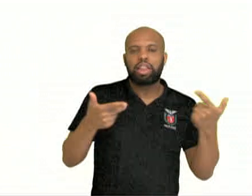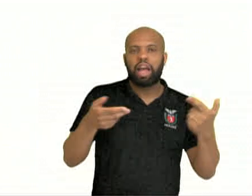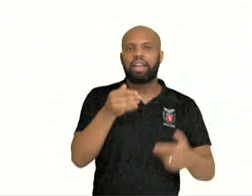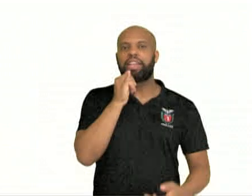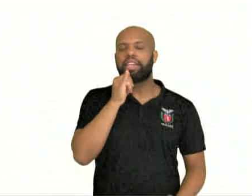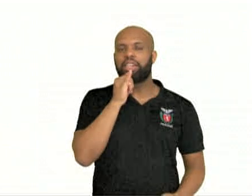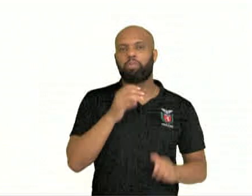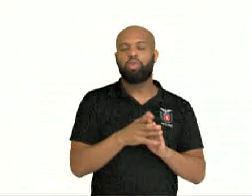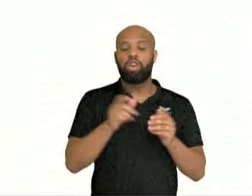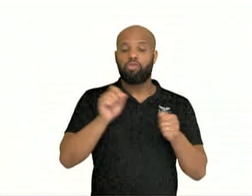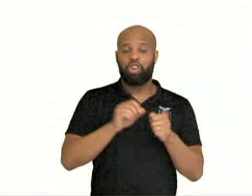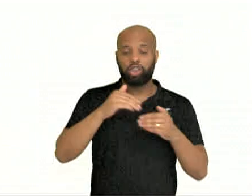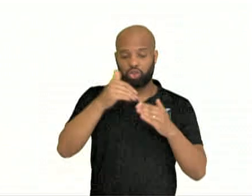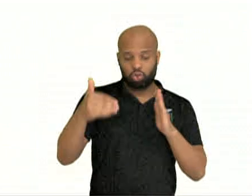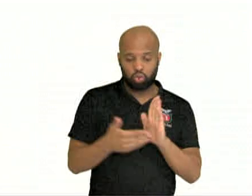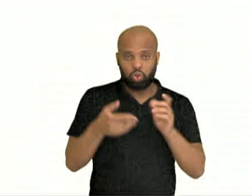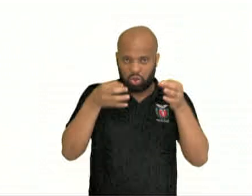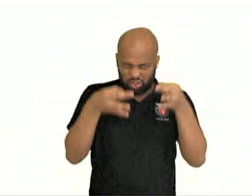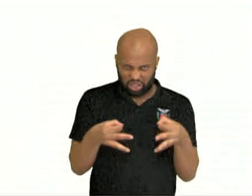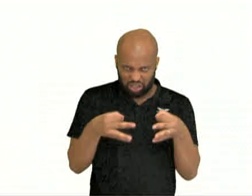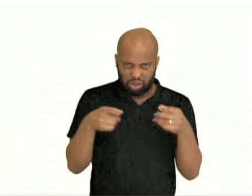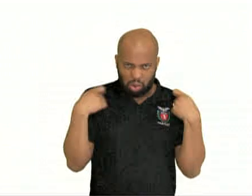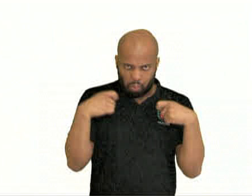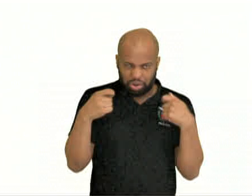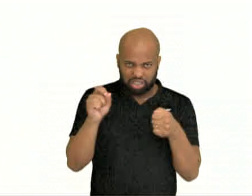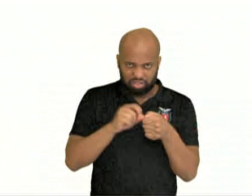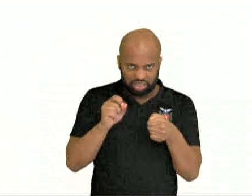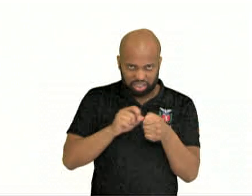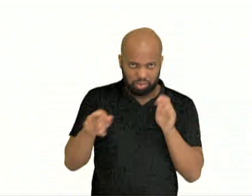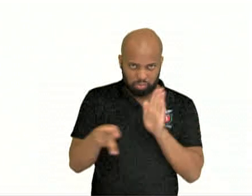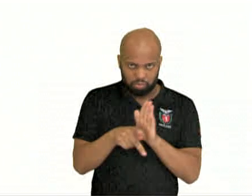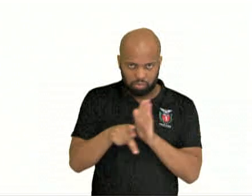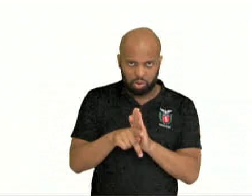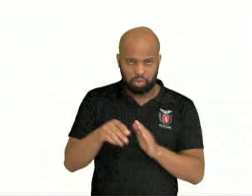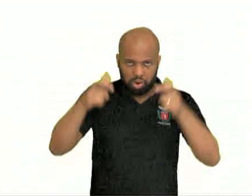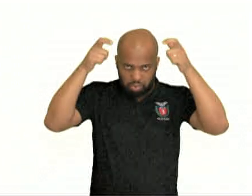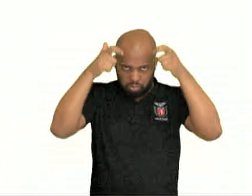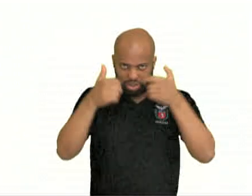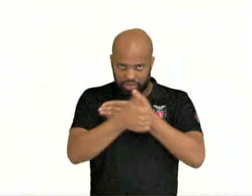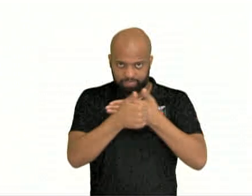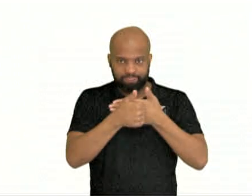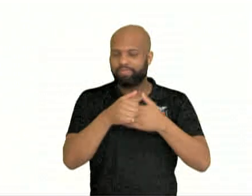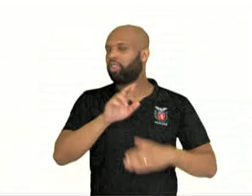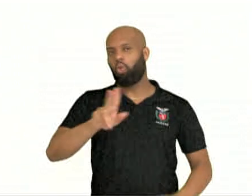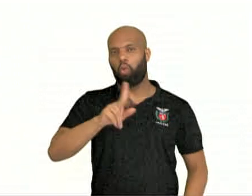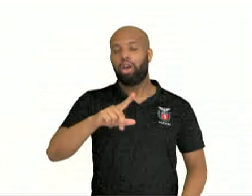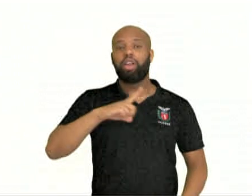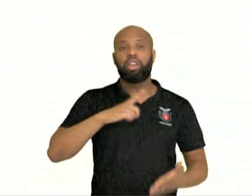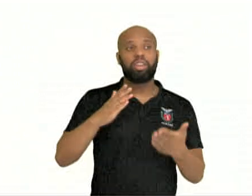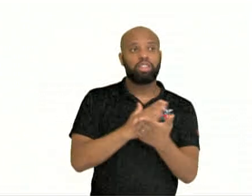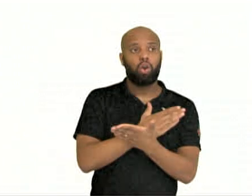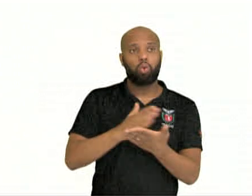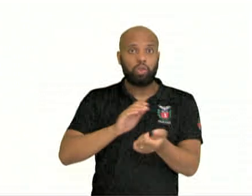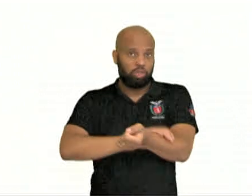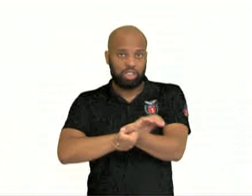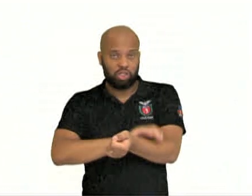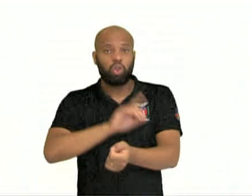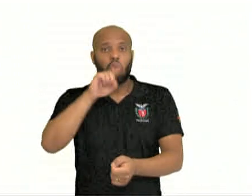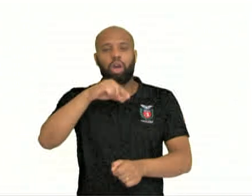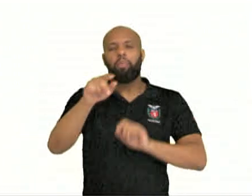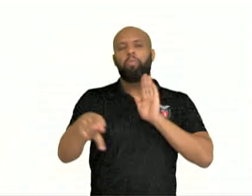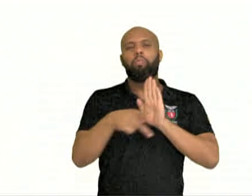honestidade são necessárias para o príncipe. Há vícios que são virtudes, desde que eles tenham